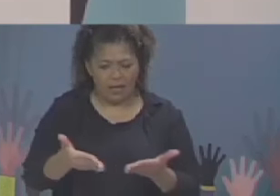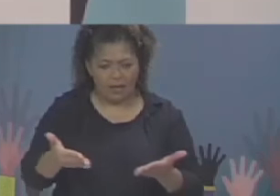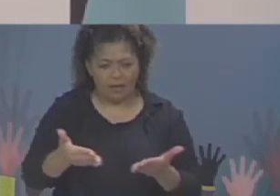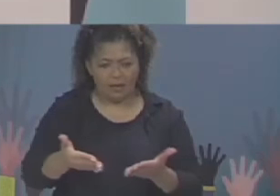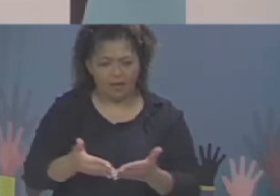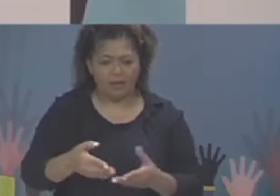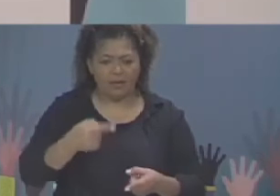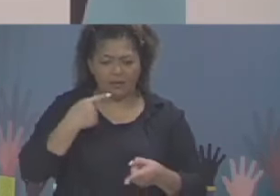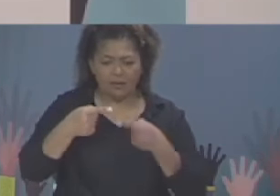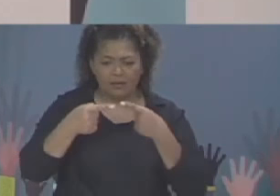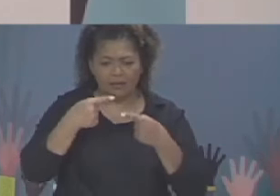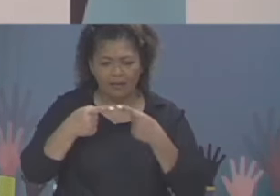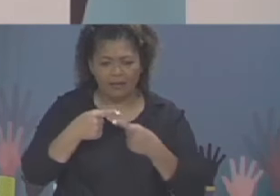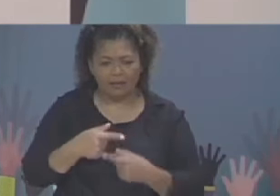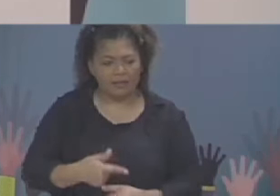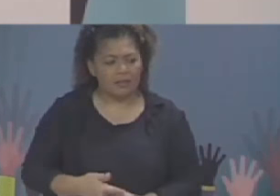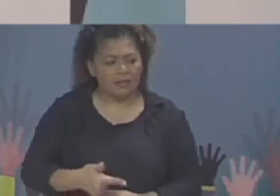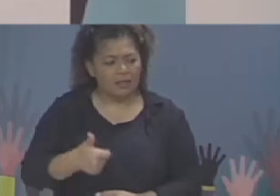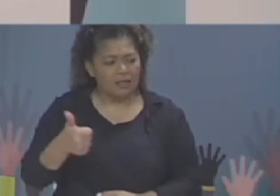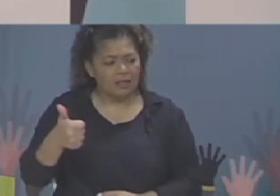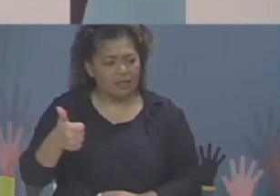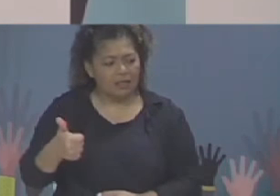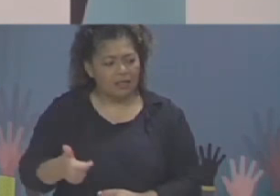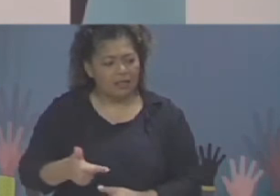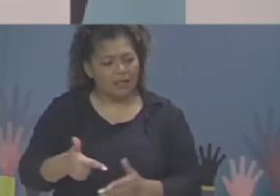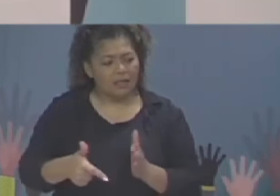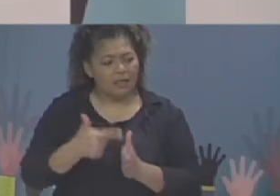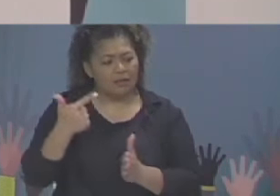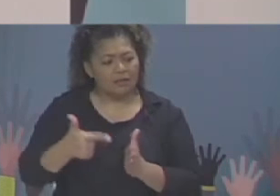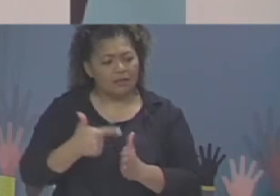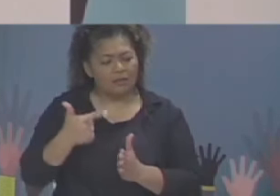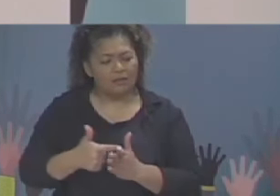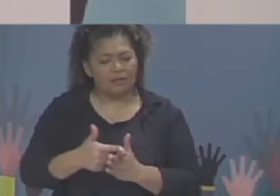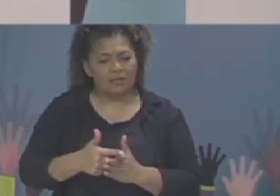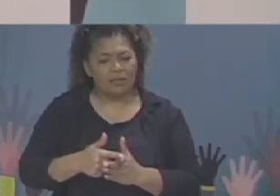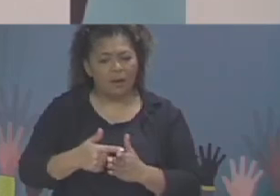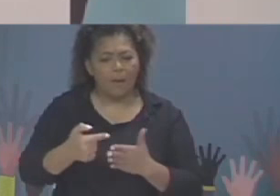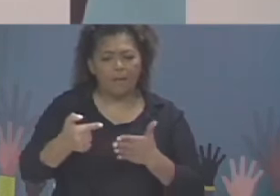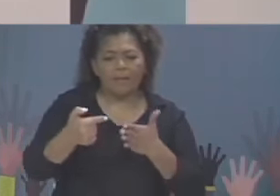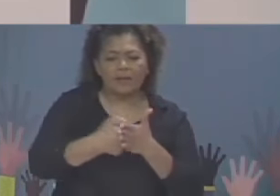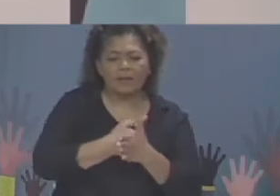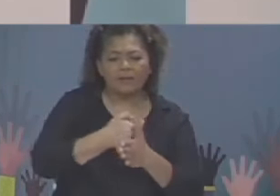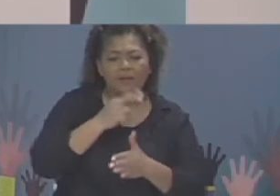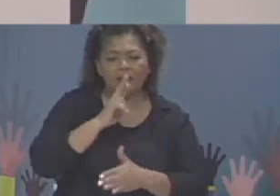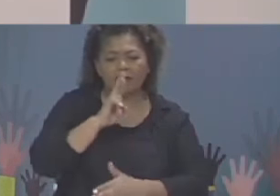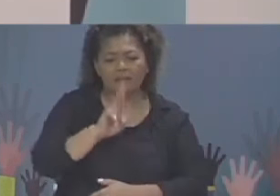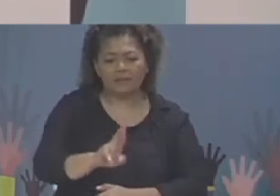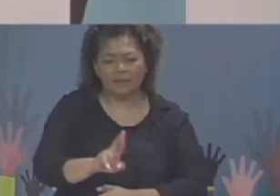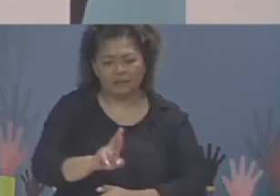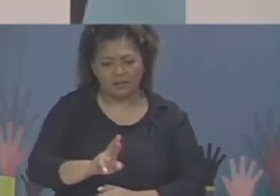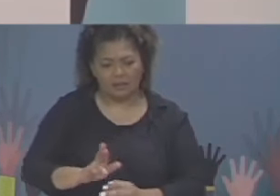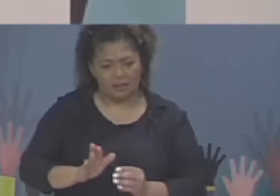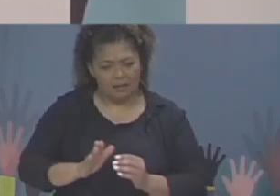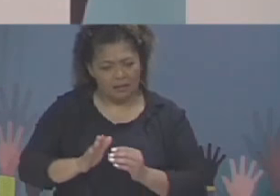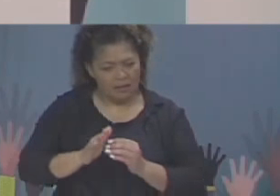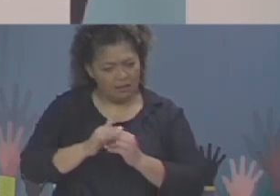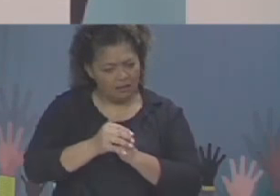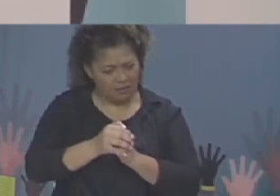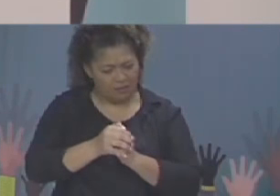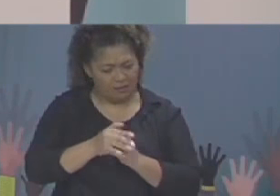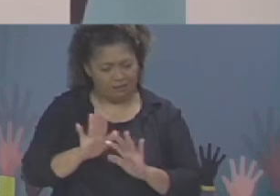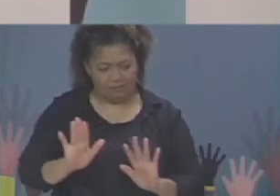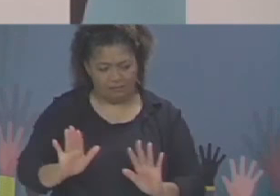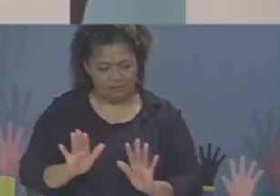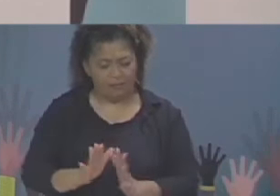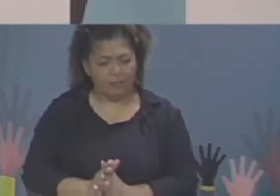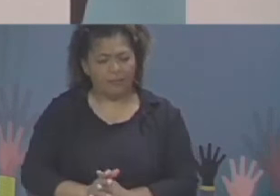debate, né, que será composto de perguntas e respostas entre as chapas. Esse bloco será dividido em três